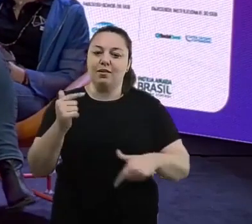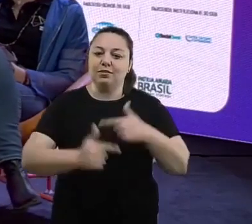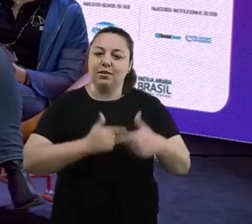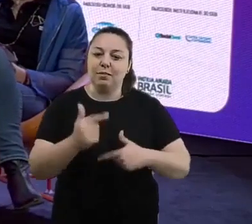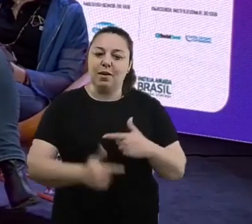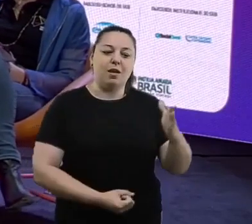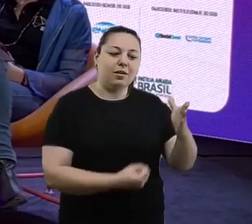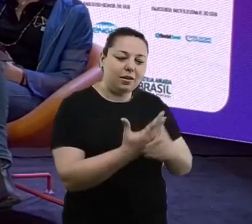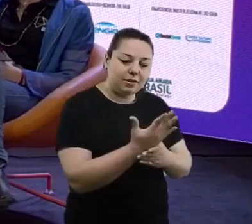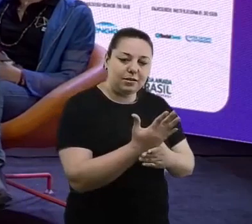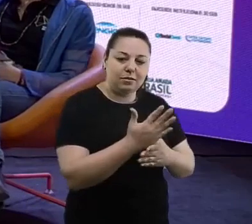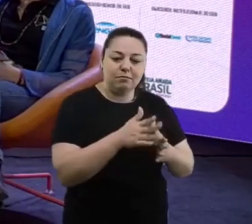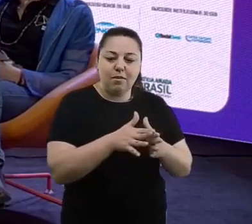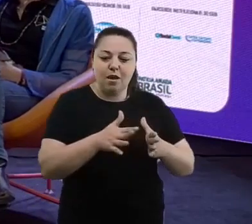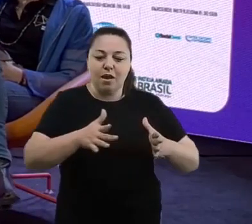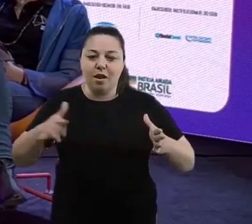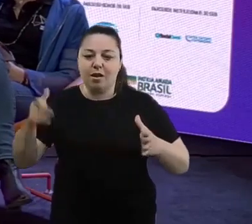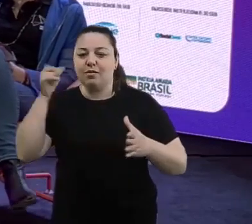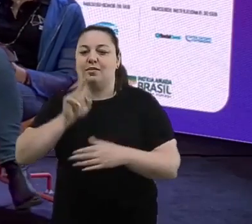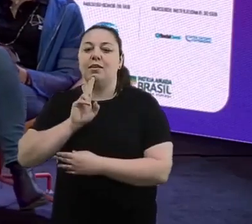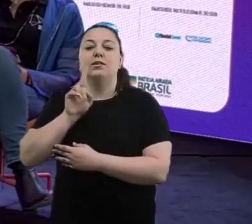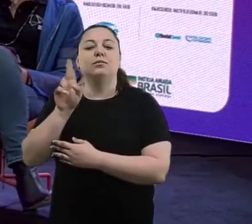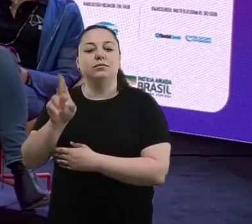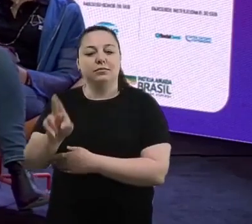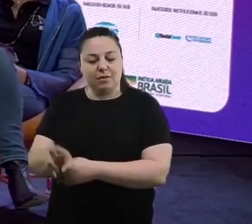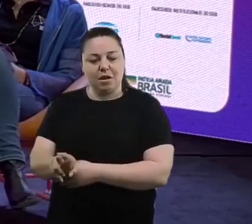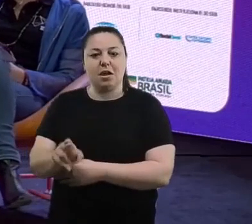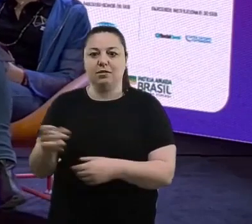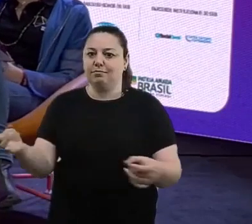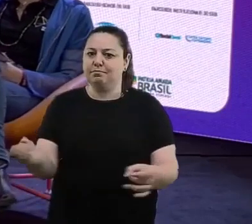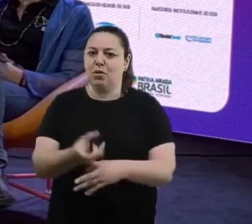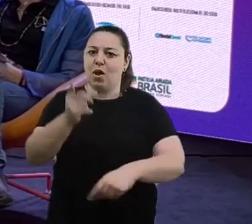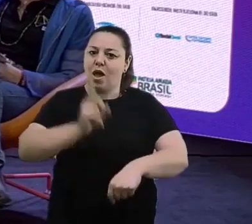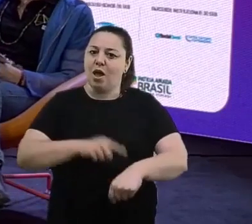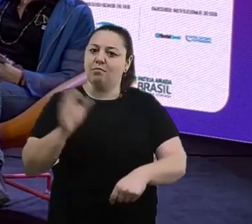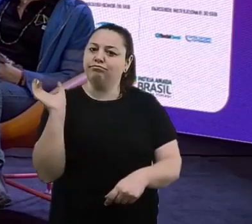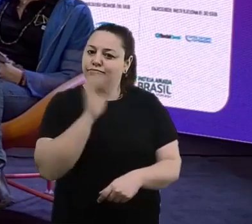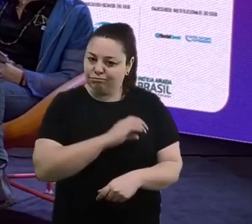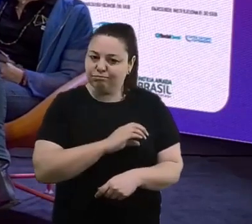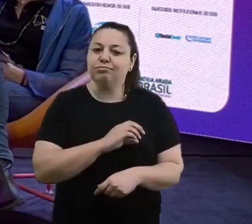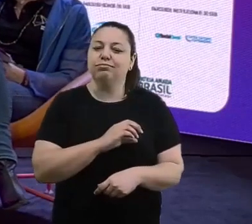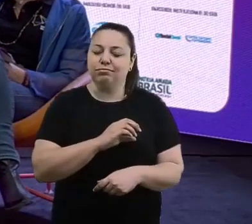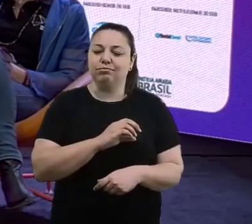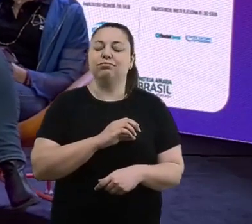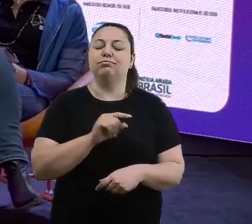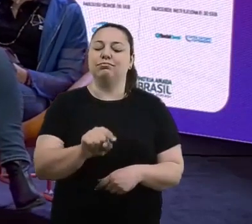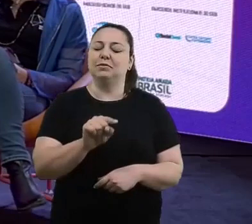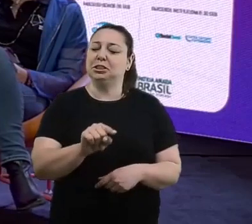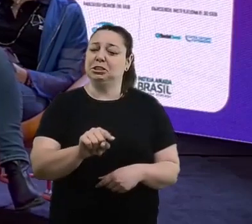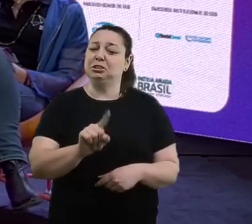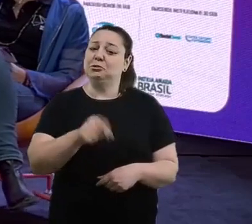for transpor ela para o BI, que é a nossa pretensão, mas achamos isso um sucesso enorme como uma primeira análise de